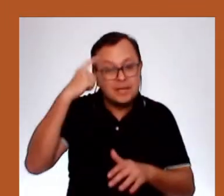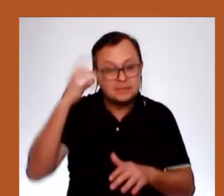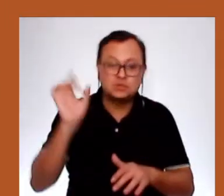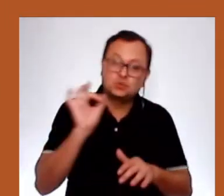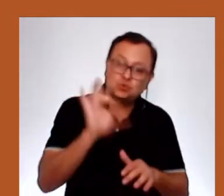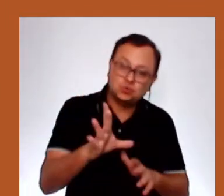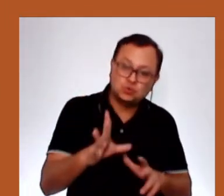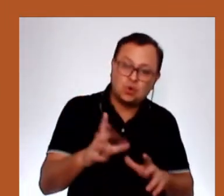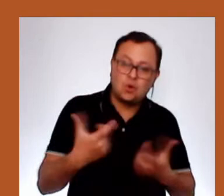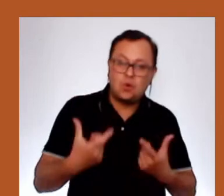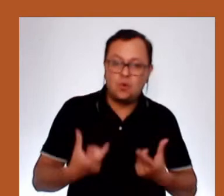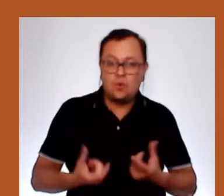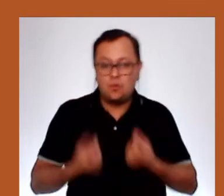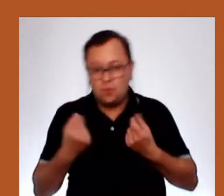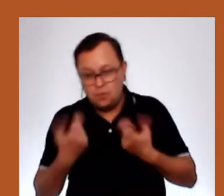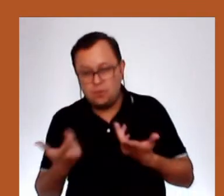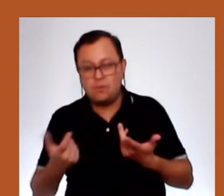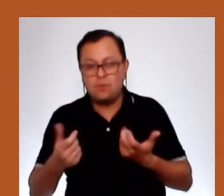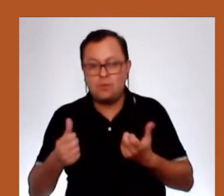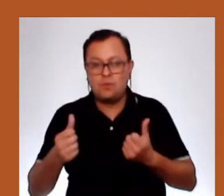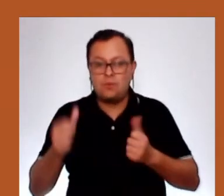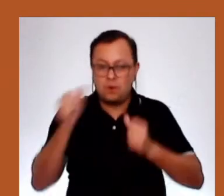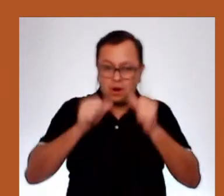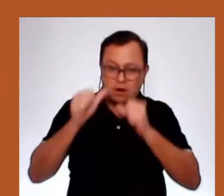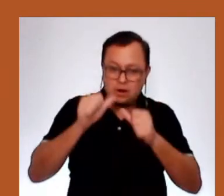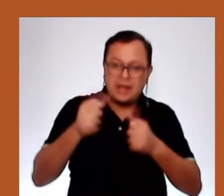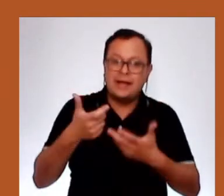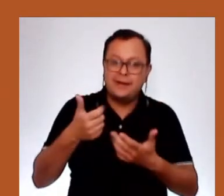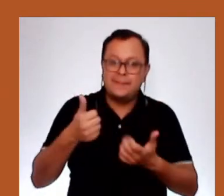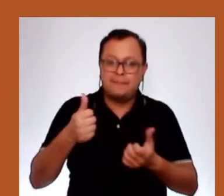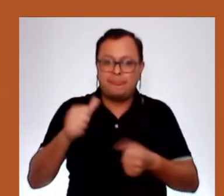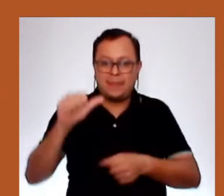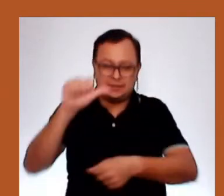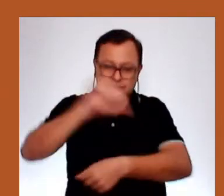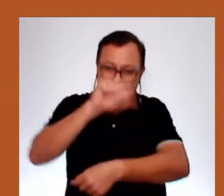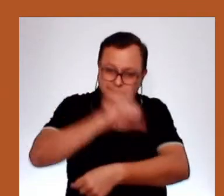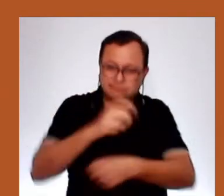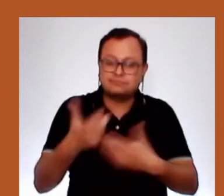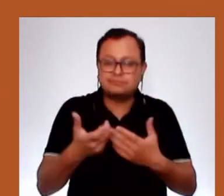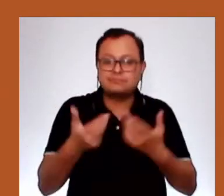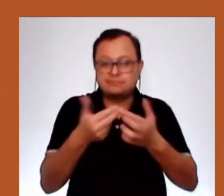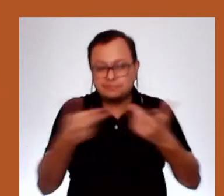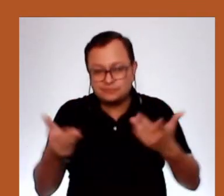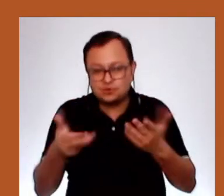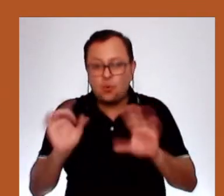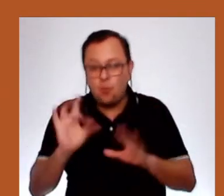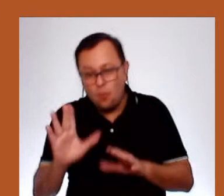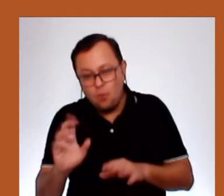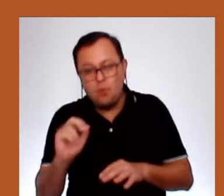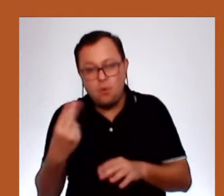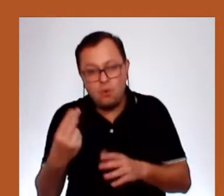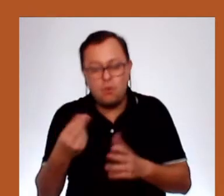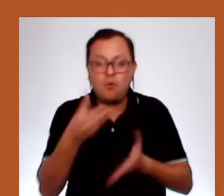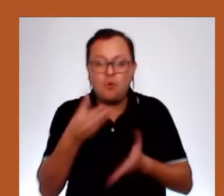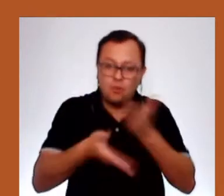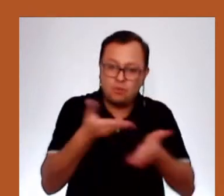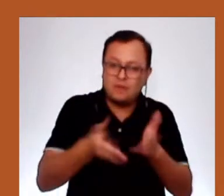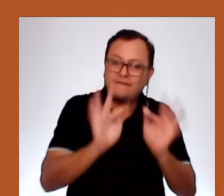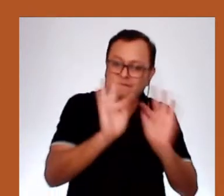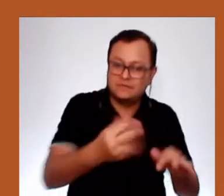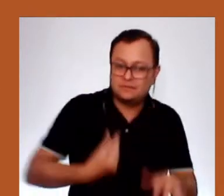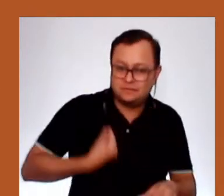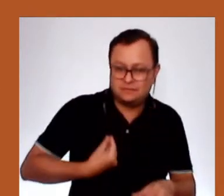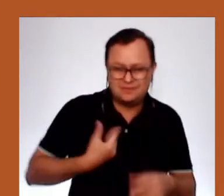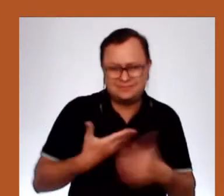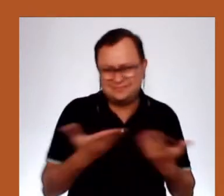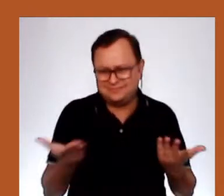paliativos. Ou é curativo ou é só cuidativo. Não, é sempre o também. Porque está num momento tão complexo que a gente